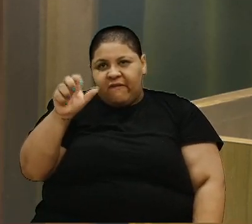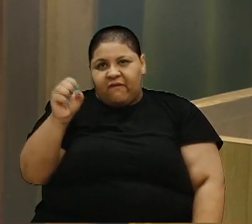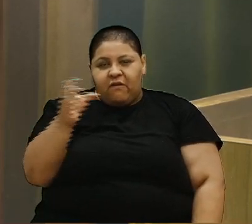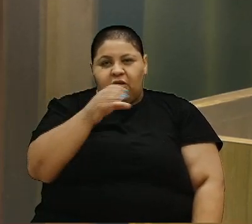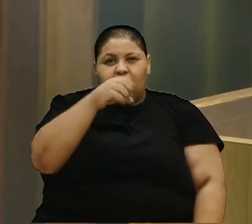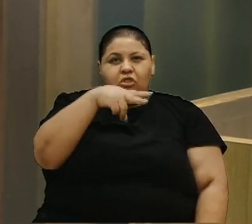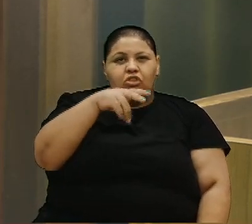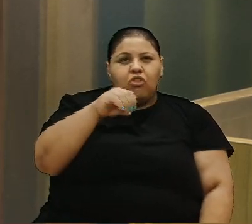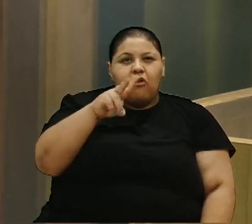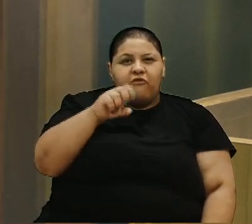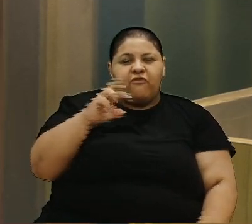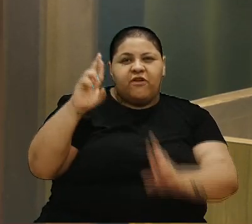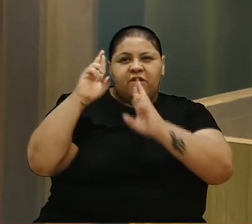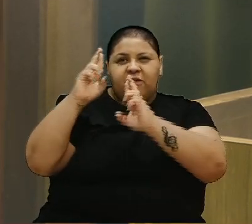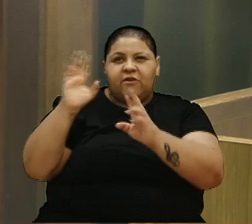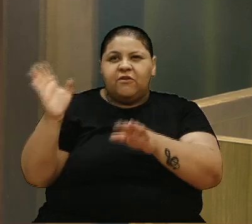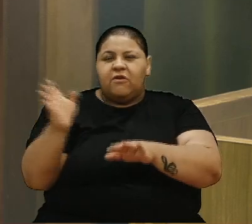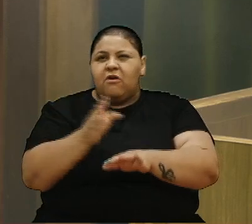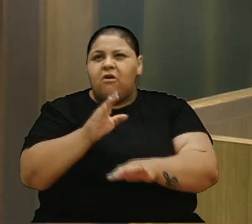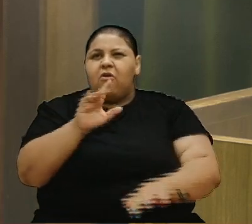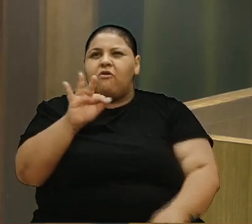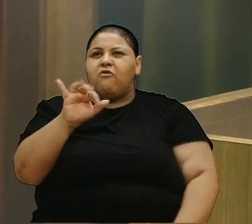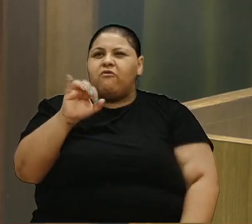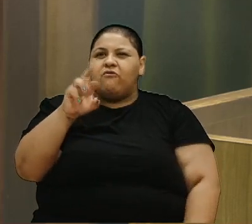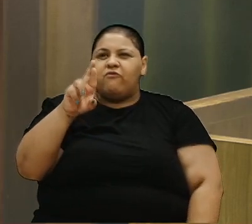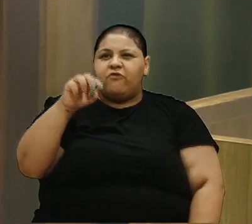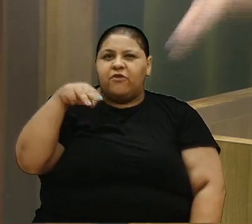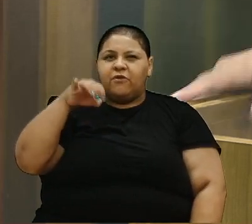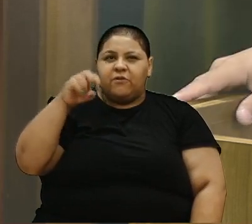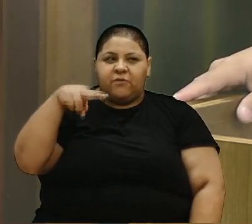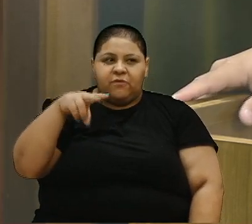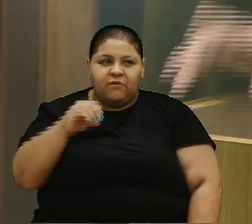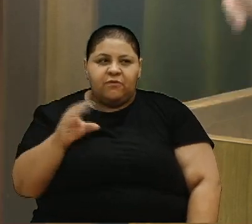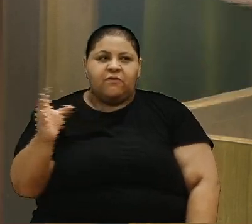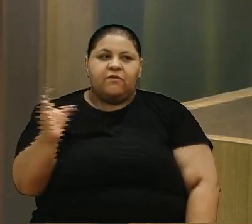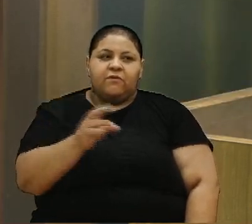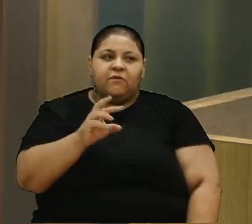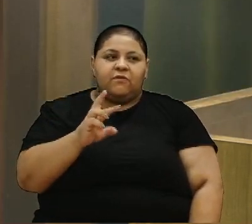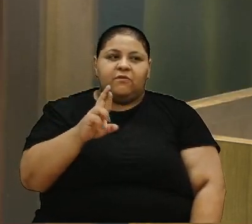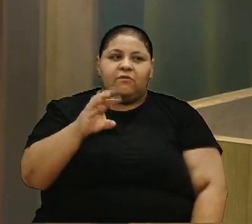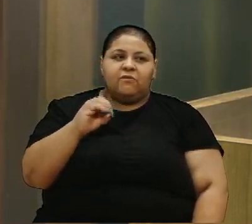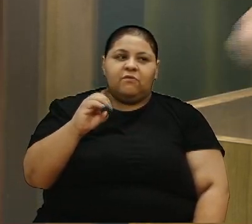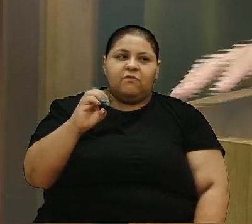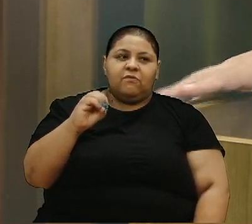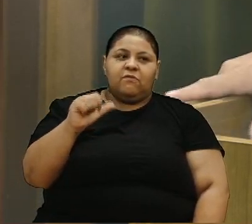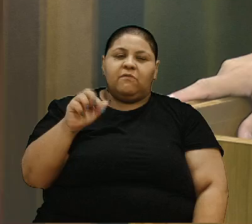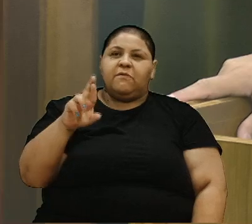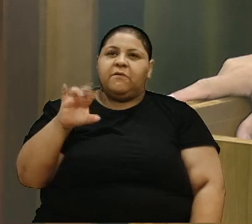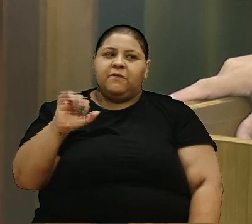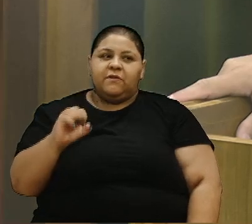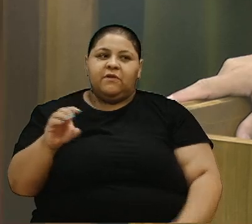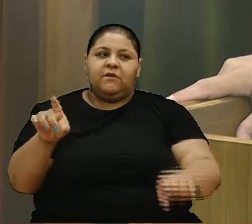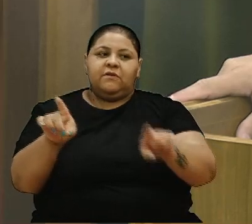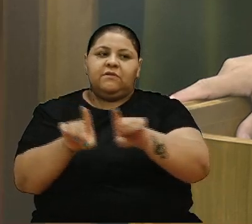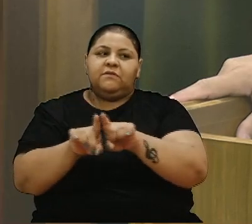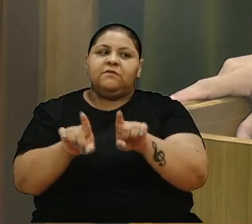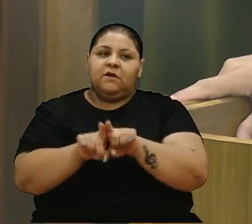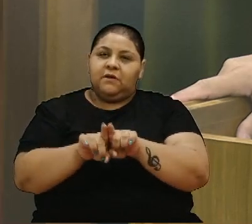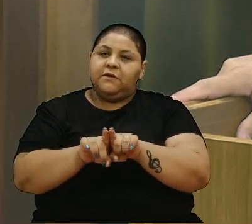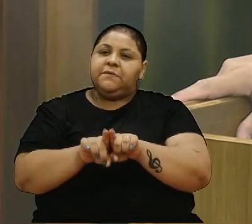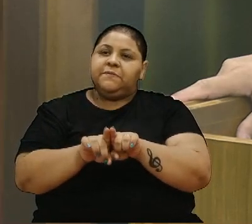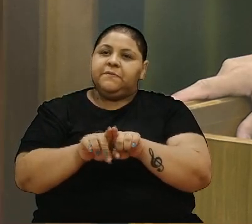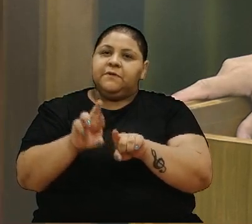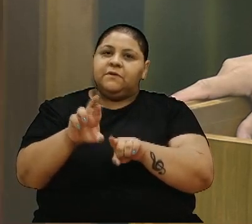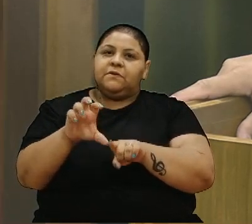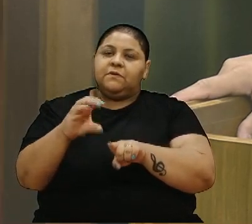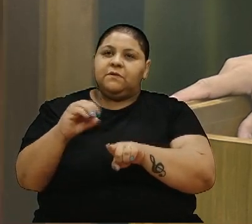Firmino Ferronato, o Rosário de São Francisco, todas lotadas. Vamos mudar de lado, vamos para o Reolon.